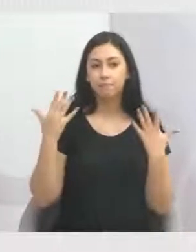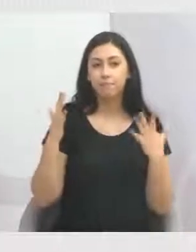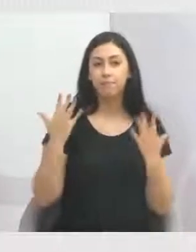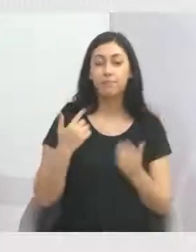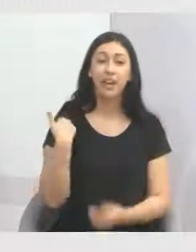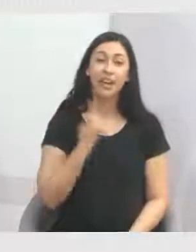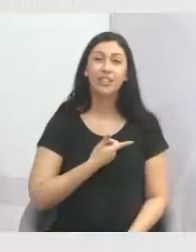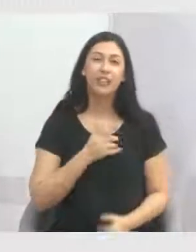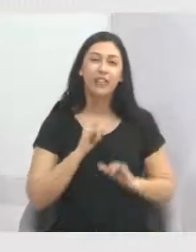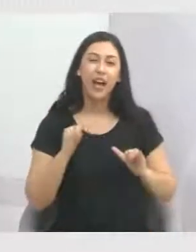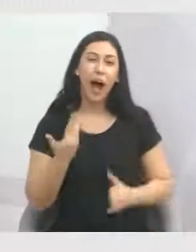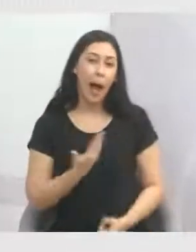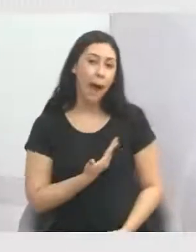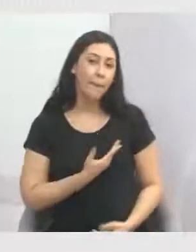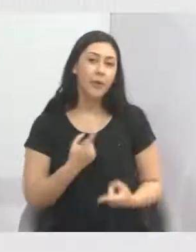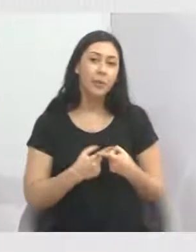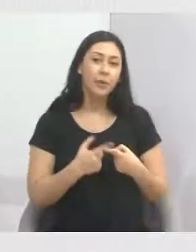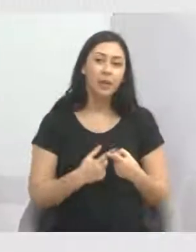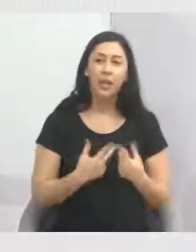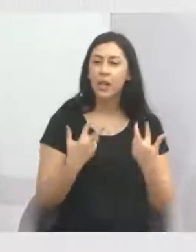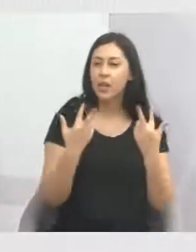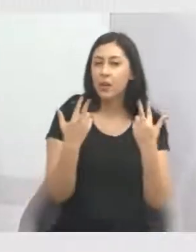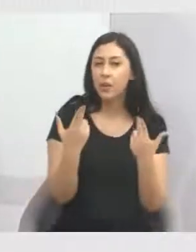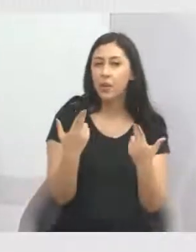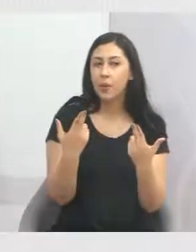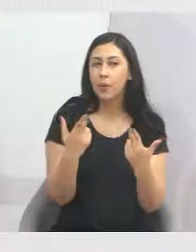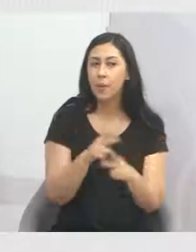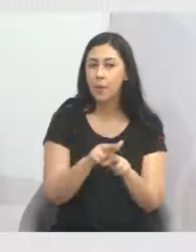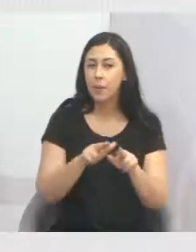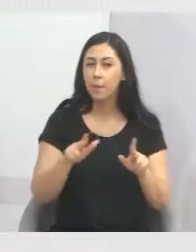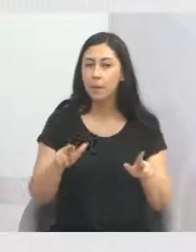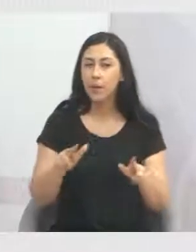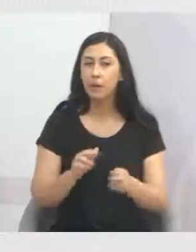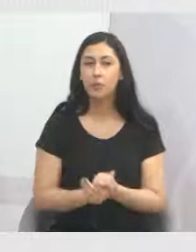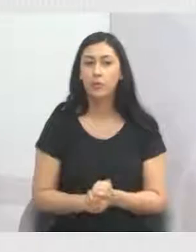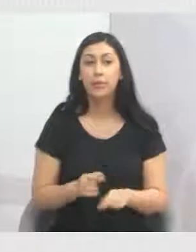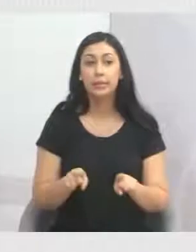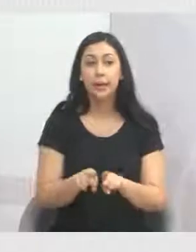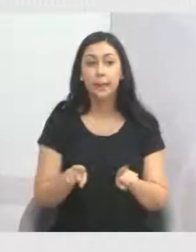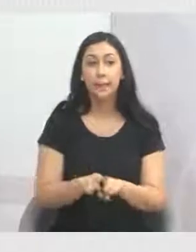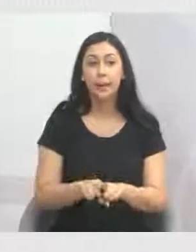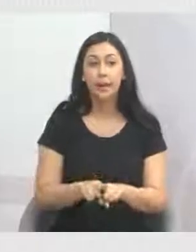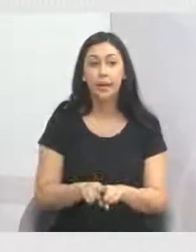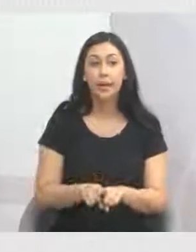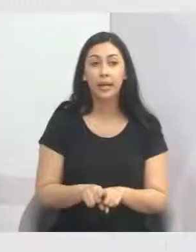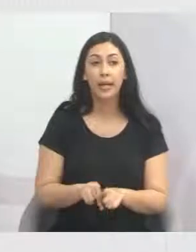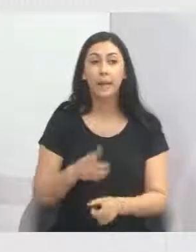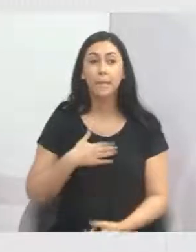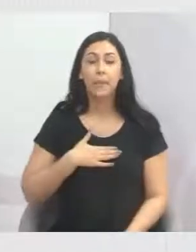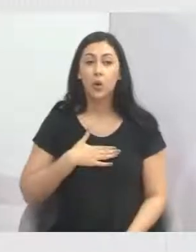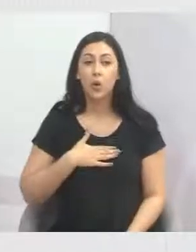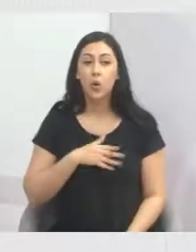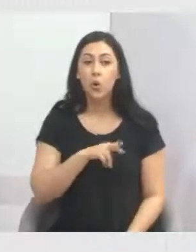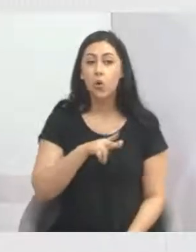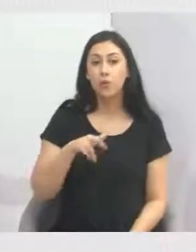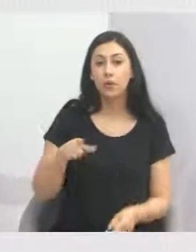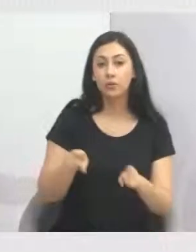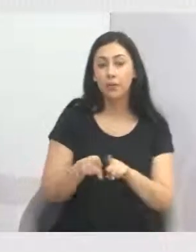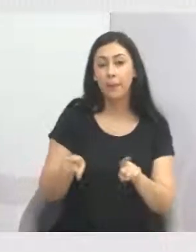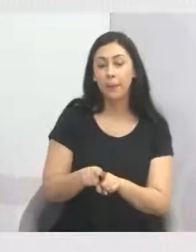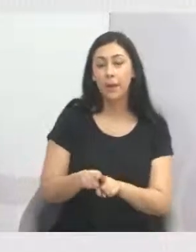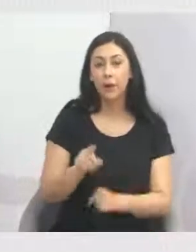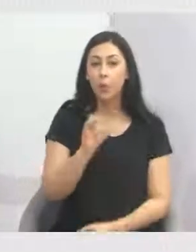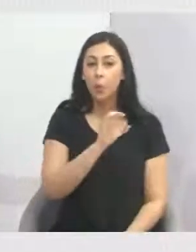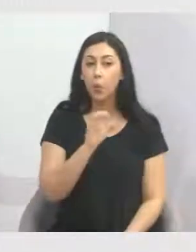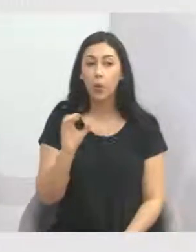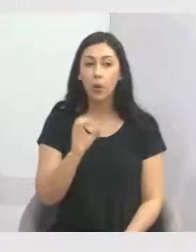fala amigo porque, assim, é meu irmão que está ali do lado, o Edão. Minha cunhada que está ali do lado do meu irmão, que é a mulher dele, que